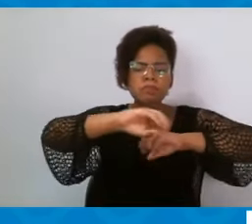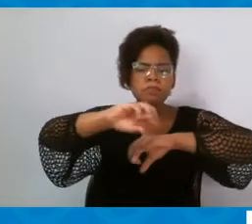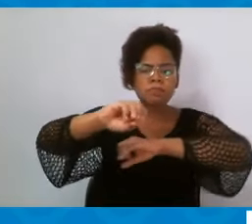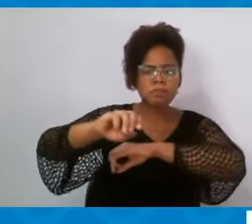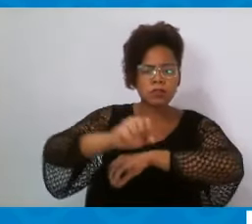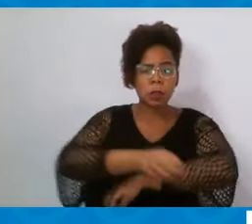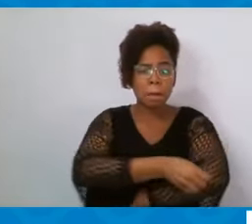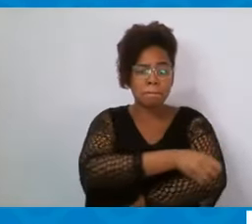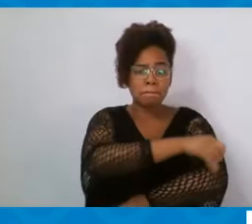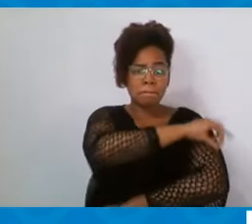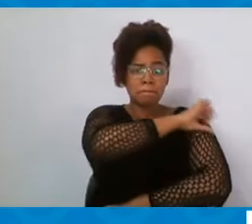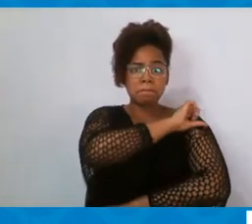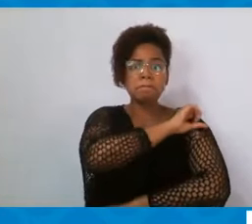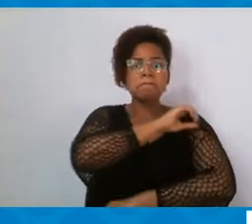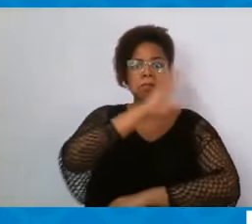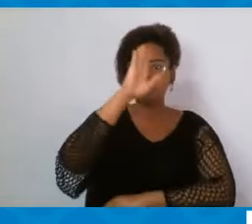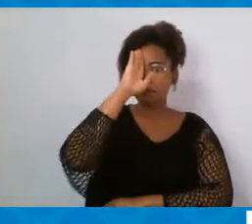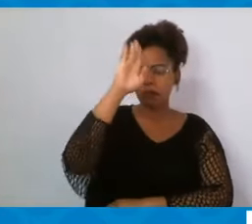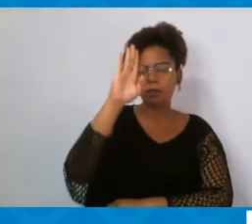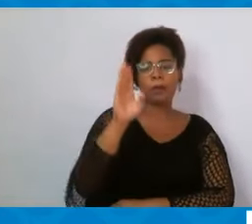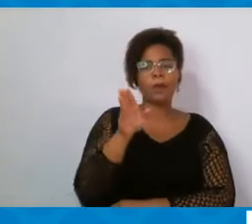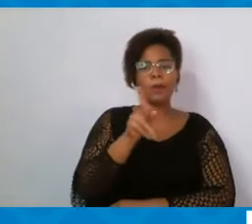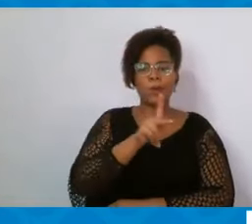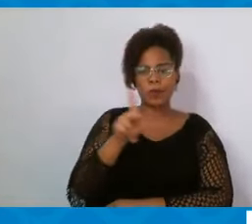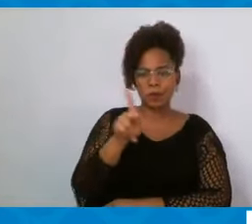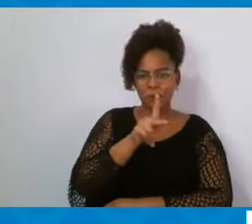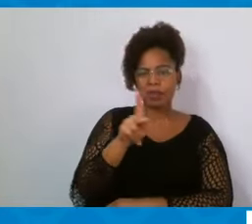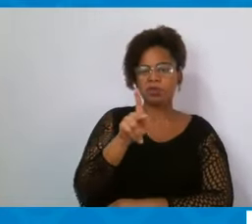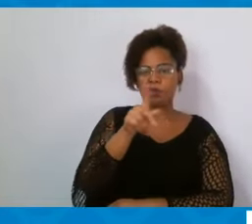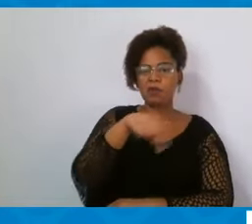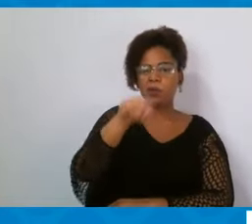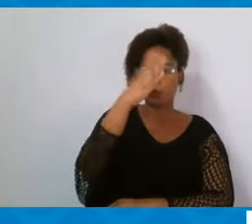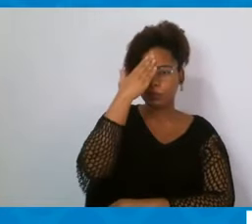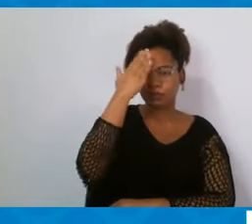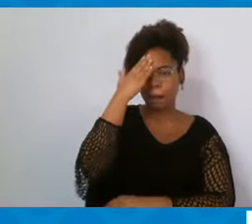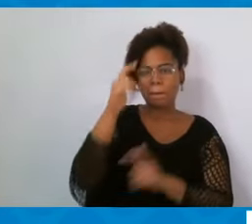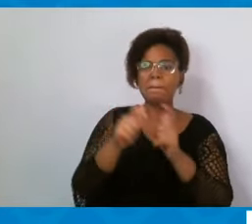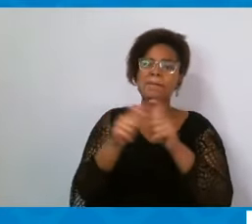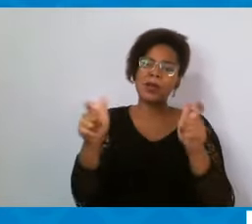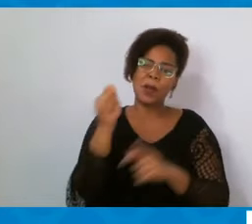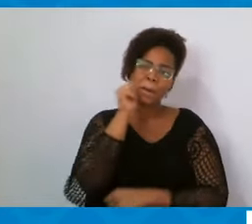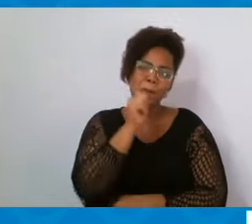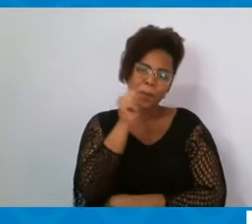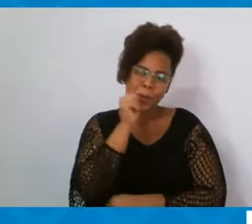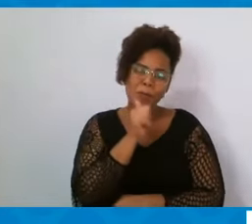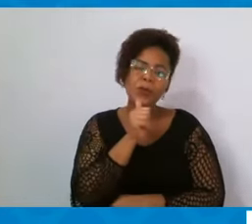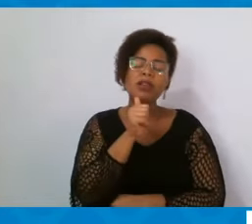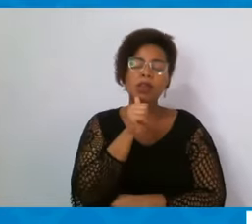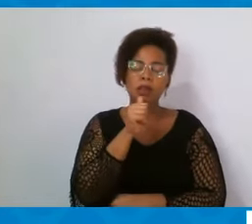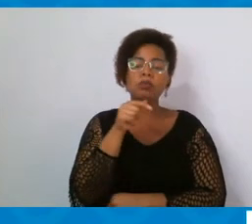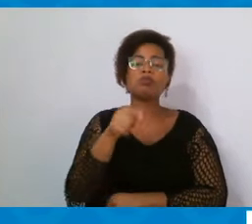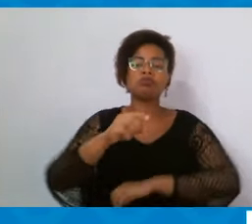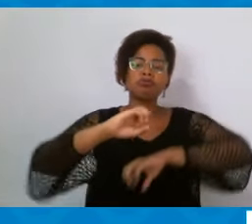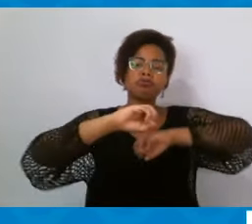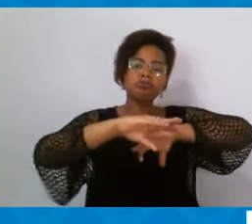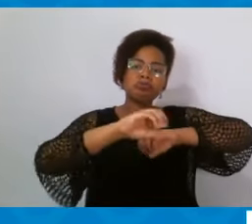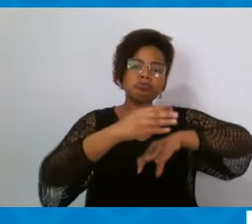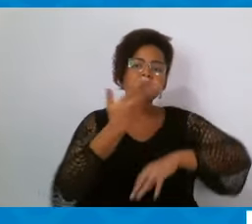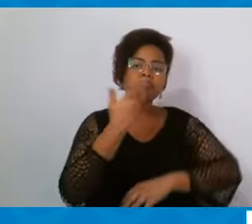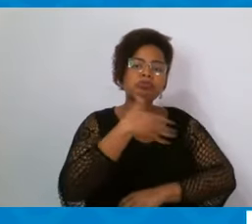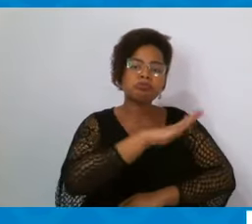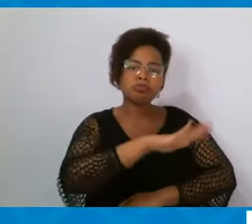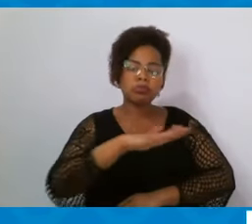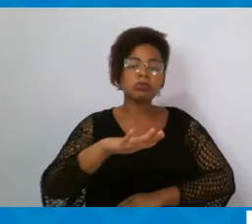educadoras, principalmente a gente tem muito mais mulheres no ensino infantil, de permitir, facilitar e